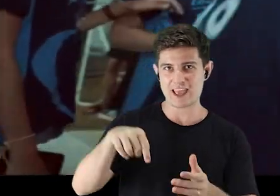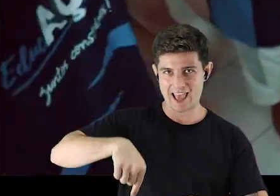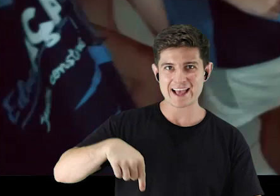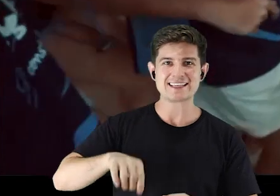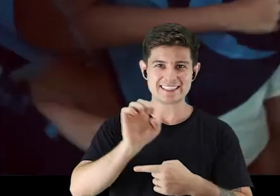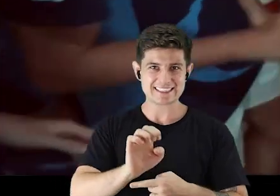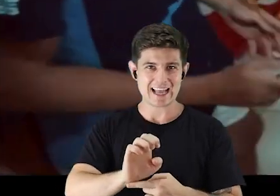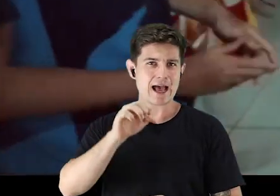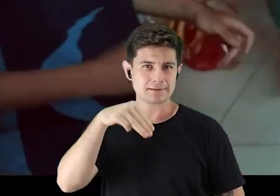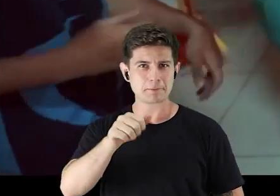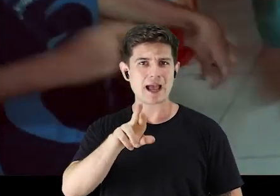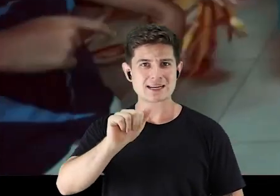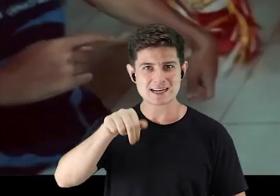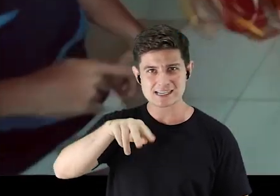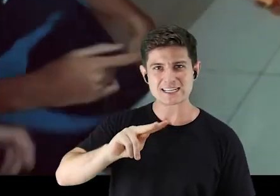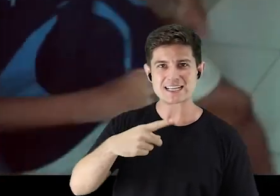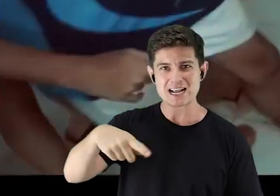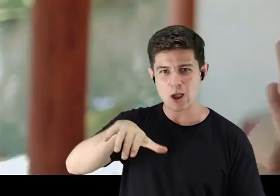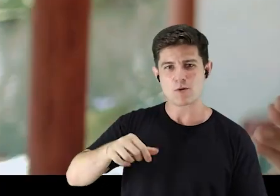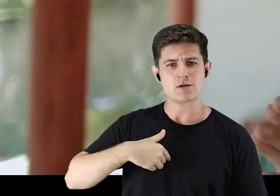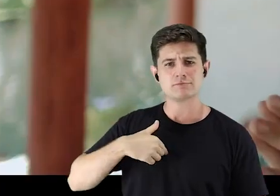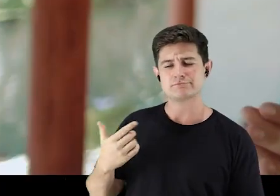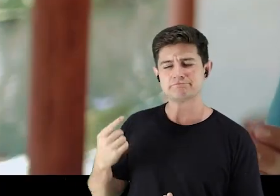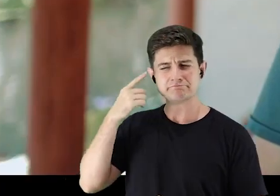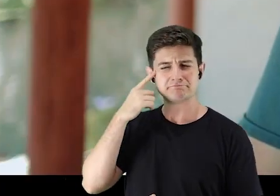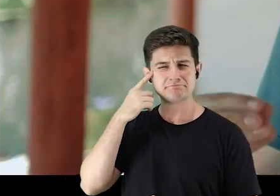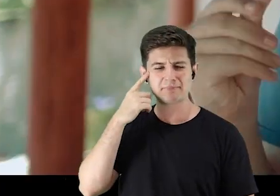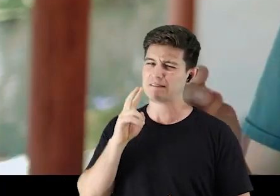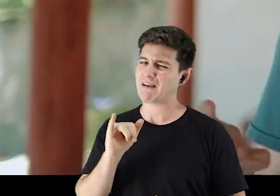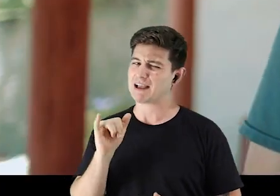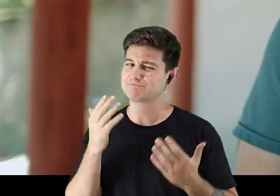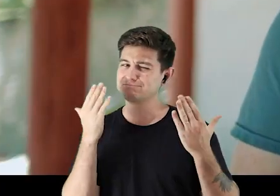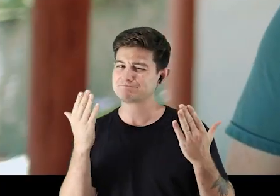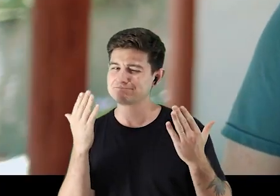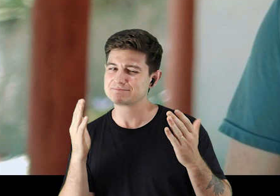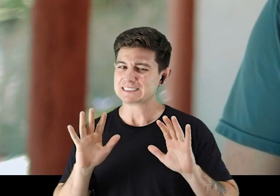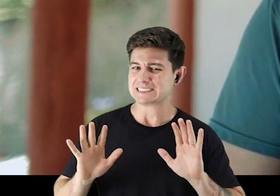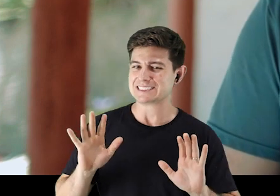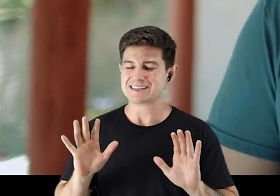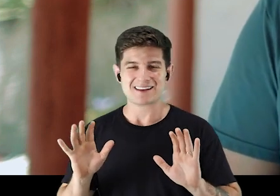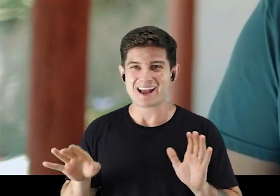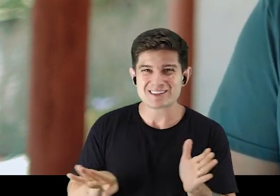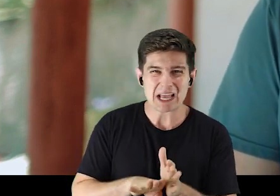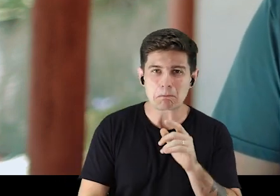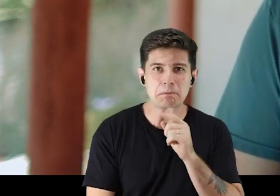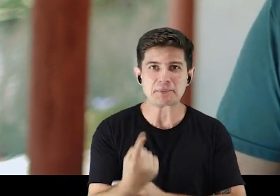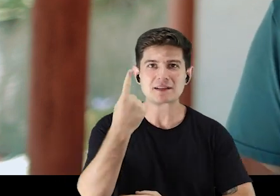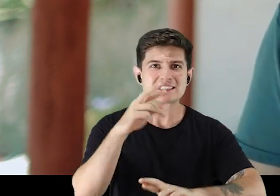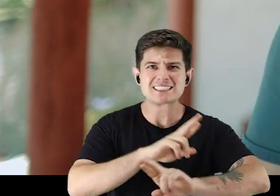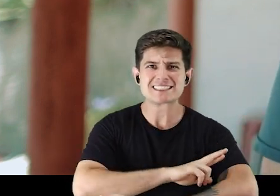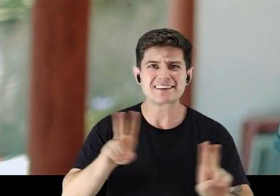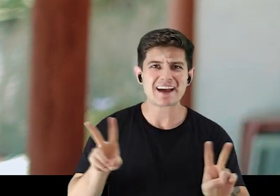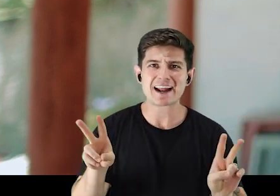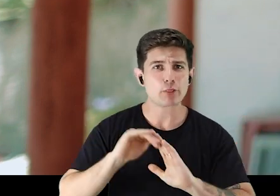Viagem no Maranhão, eu tava pensando que eu tinha uma ideia bem específica também. Mas no momento que eu cheguei, eu meio que tipo, eu pensei, nossa,